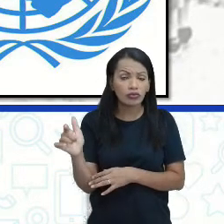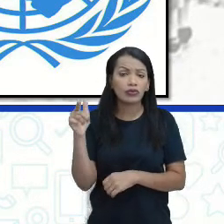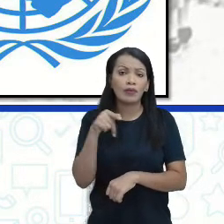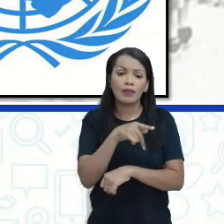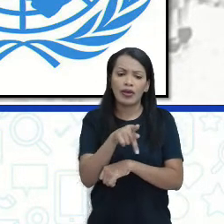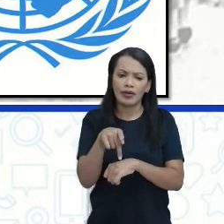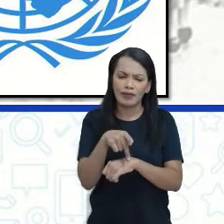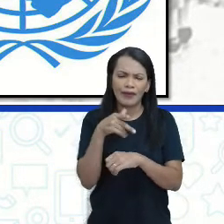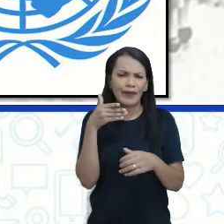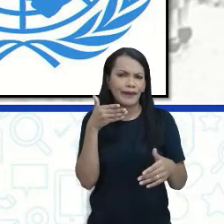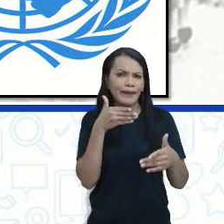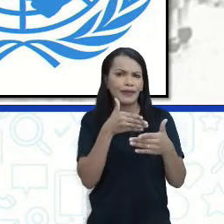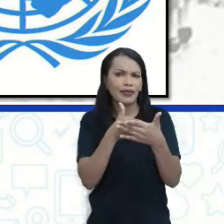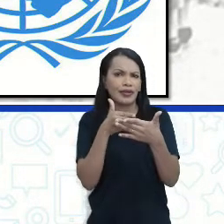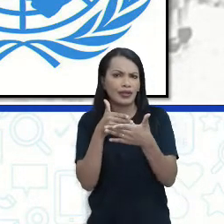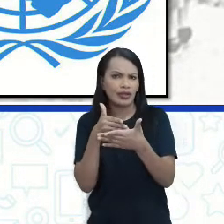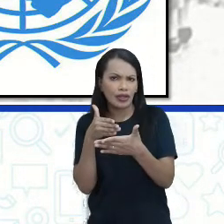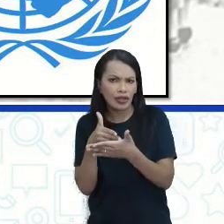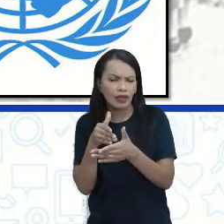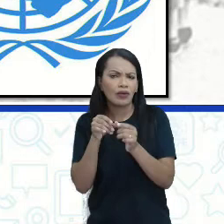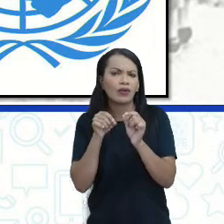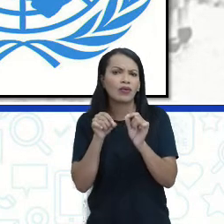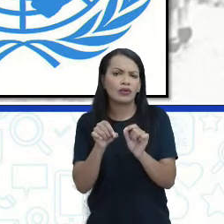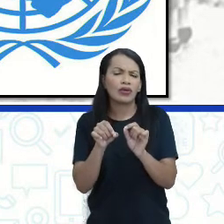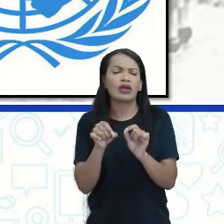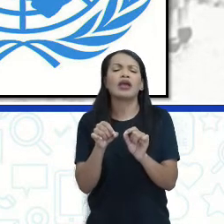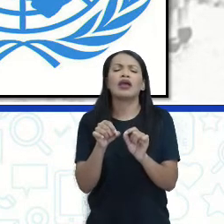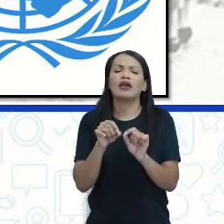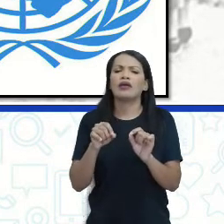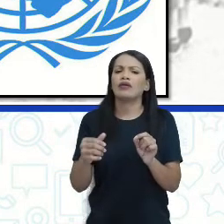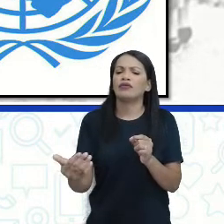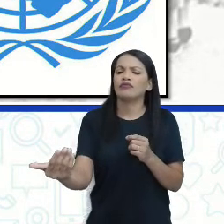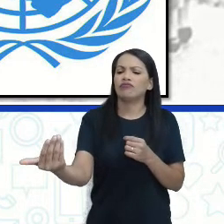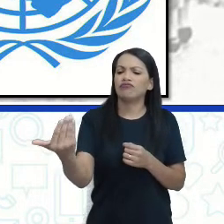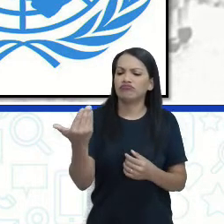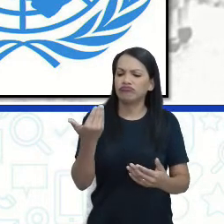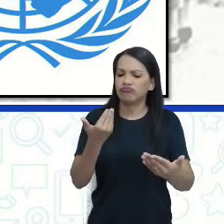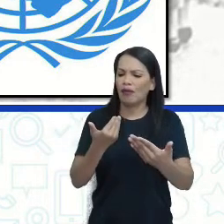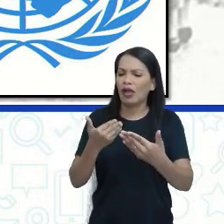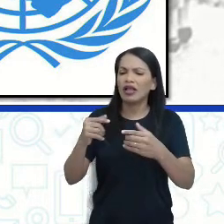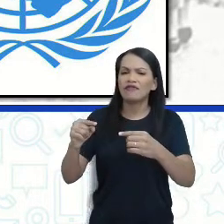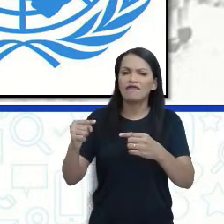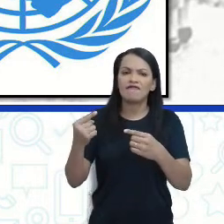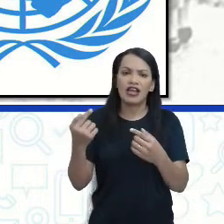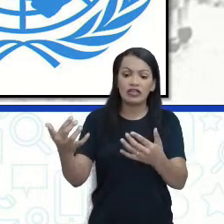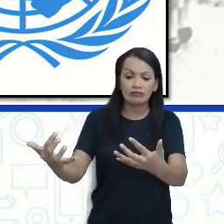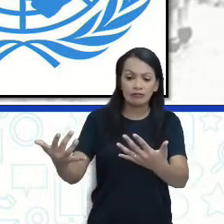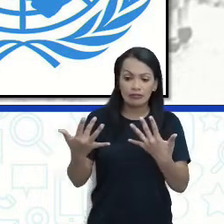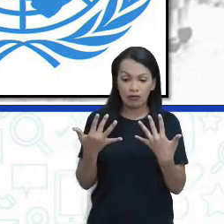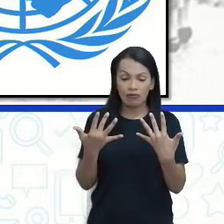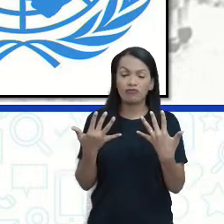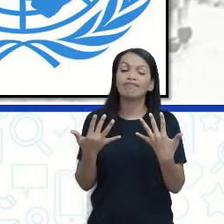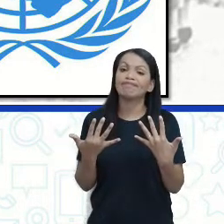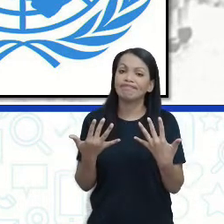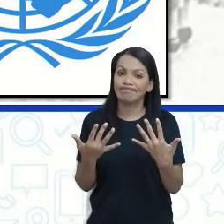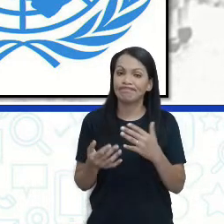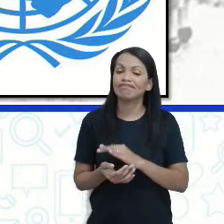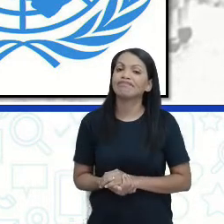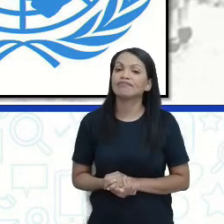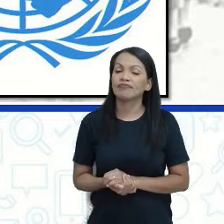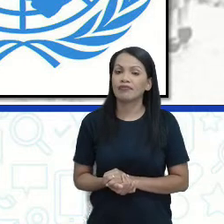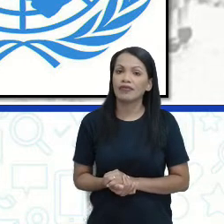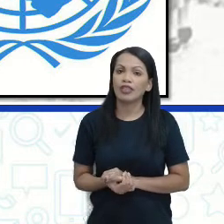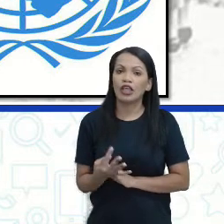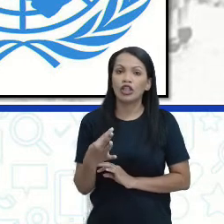o avanço, né, dessas potências, né, mais belicosas, né. Então, em Tóquio, lá no Japão, a Carta